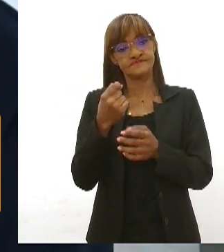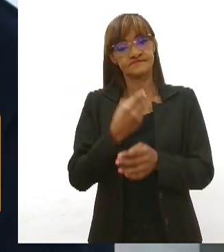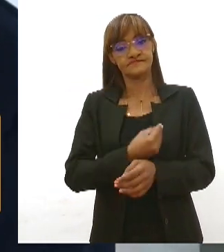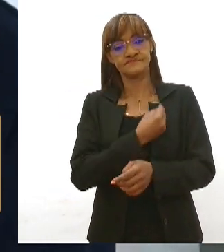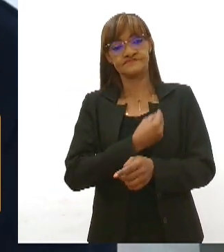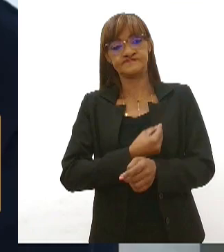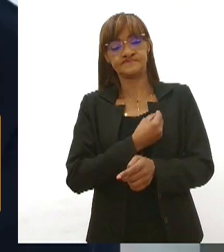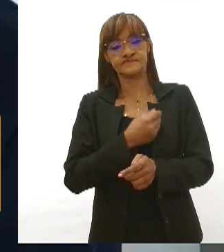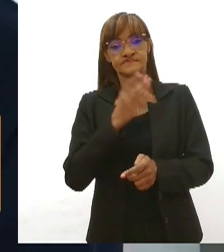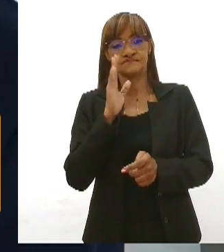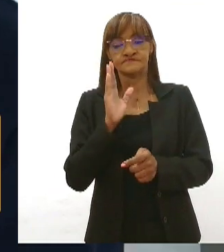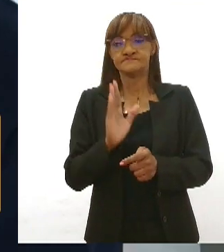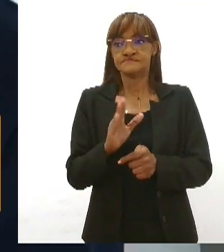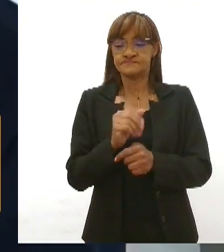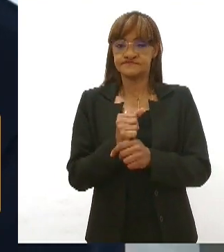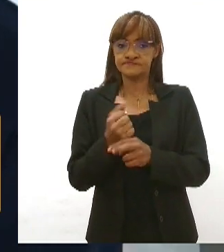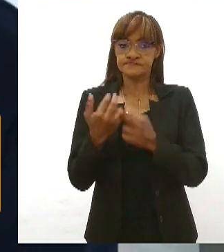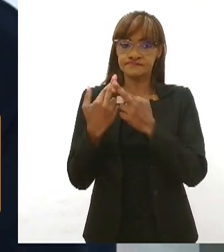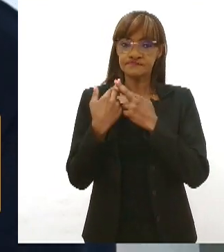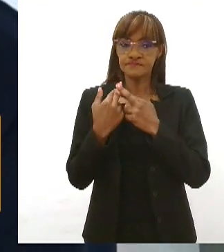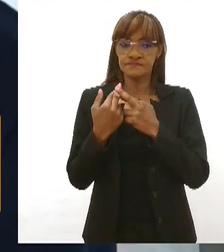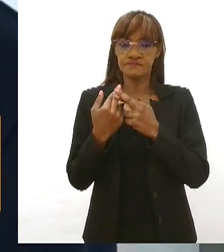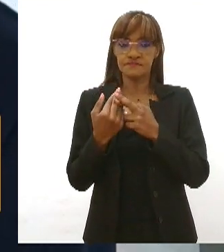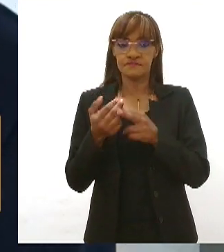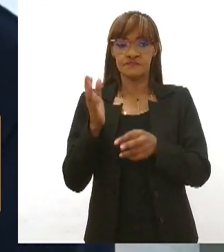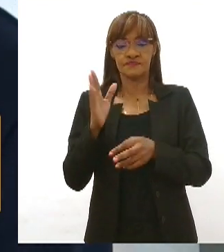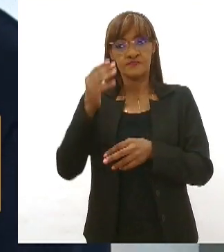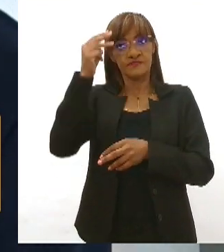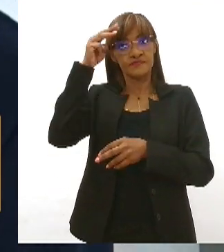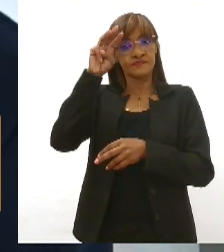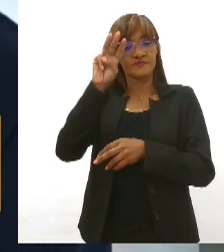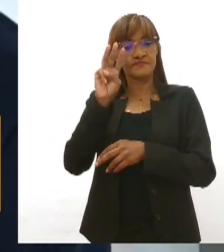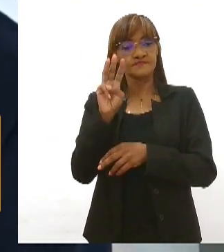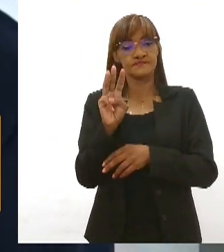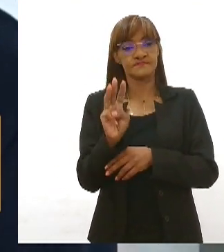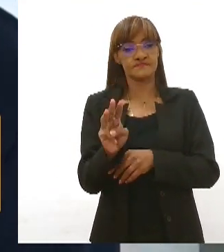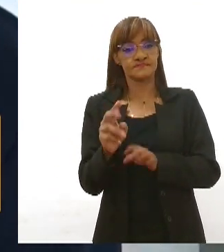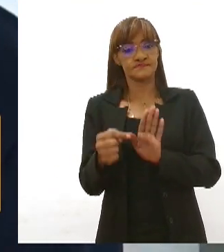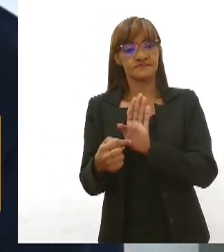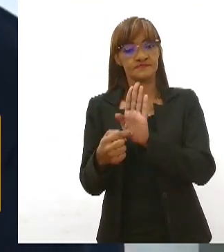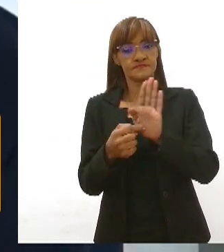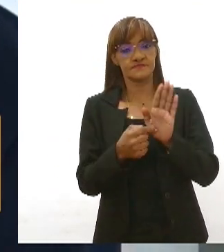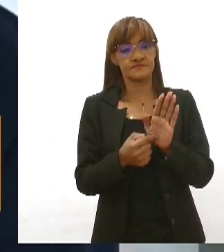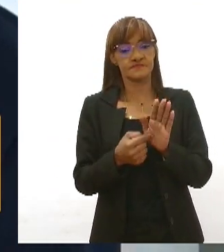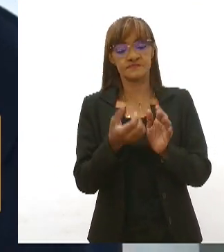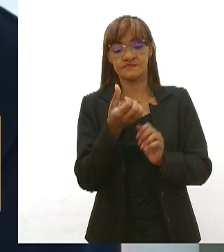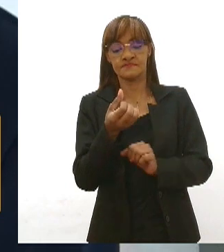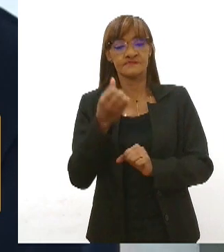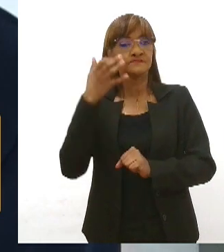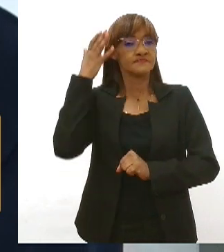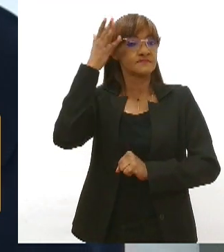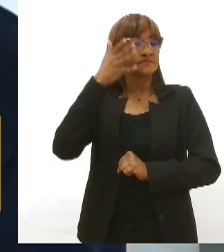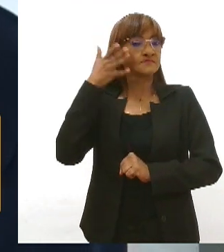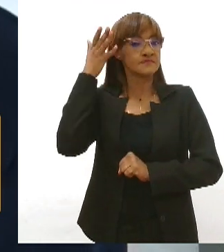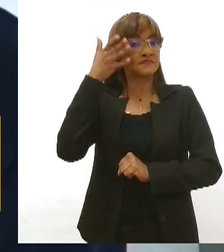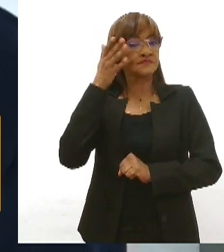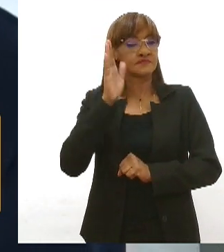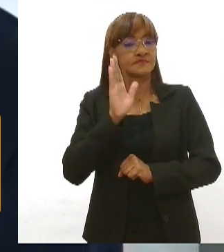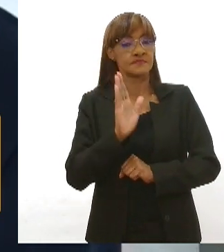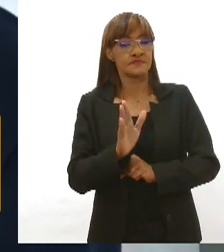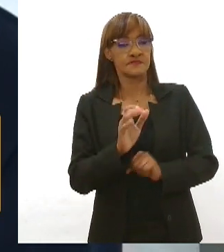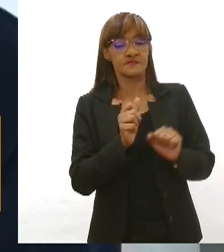hidrográficas e durante os três dias serão apresentadas 6 palestras magnas, 47 trabalhos, dos quais